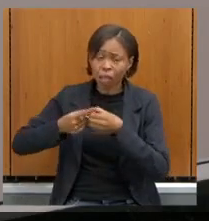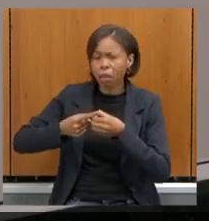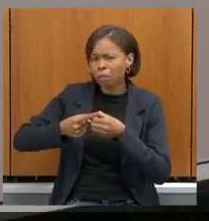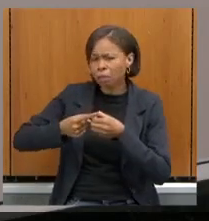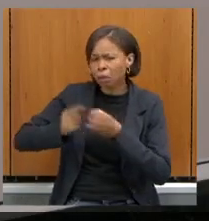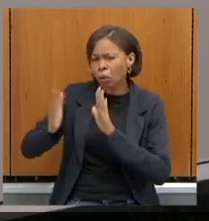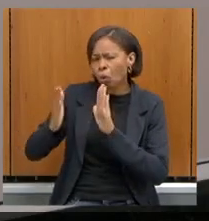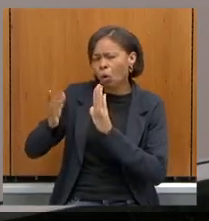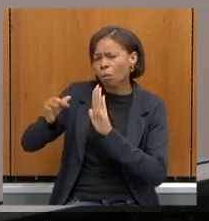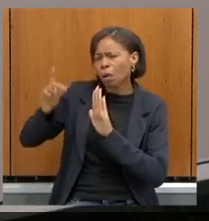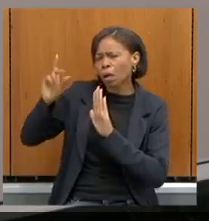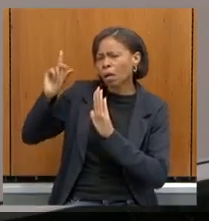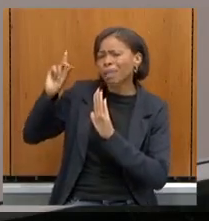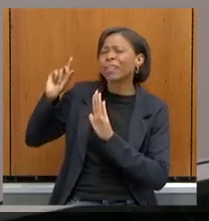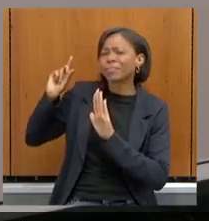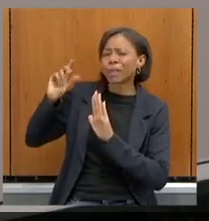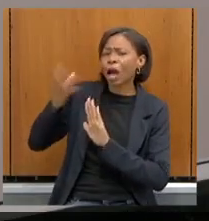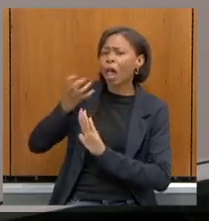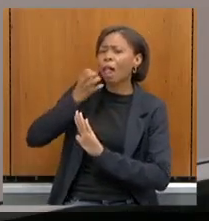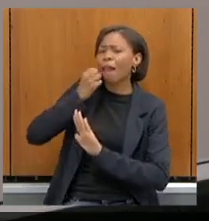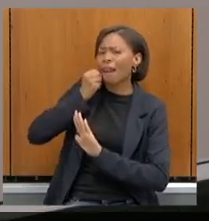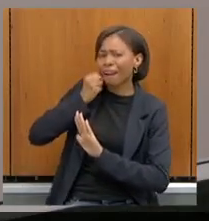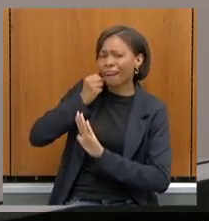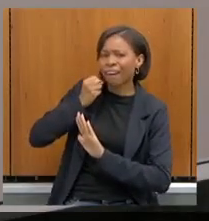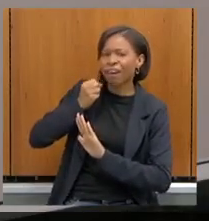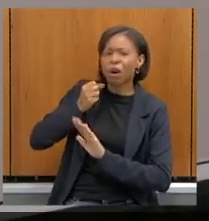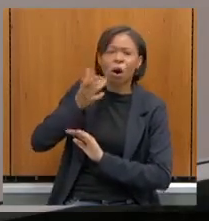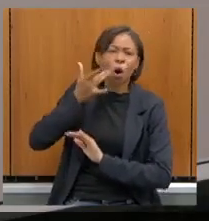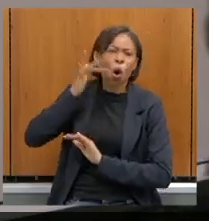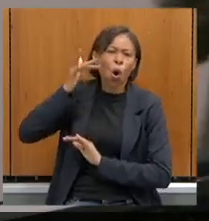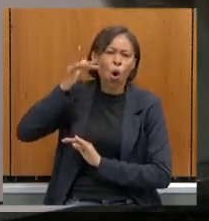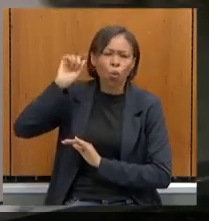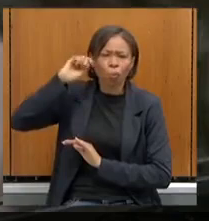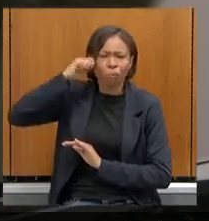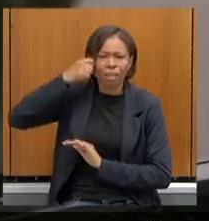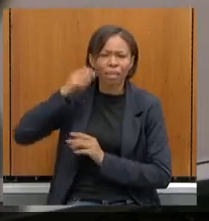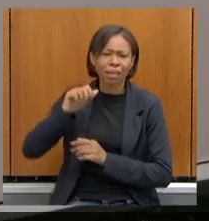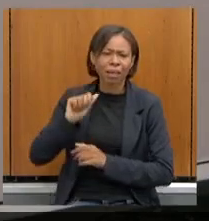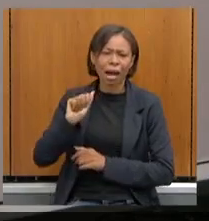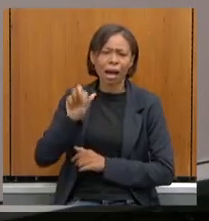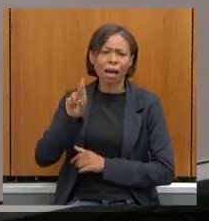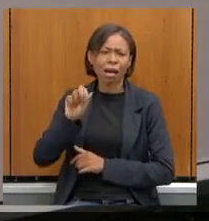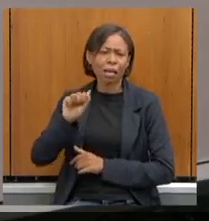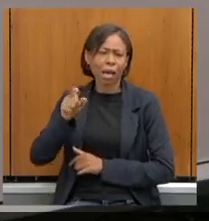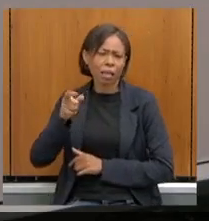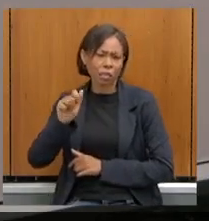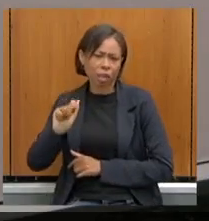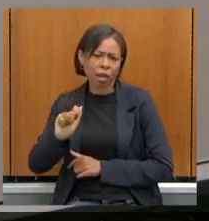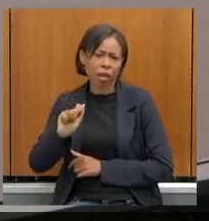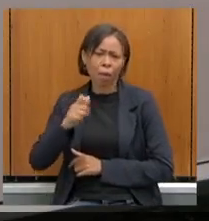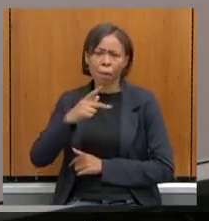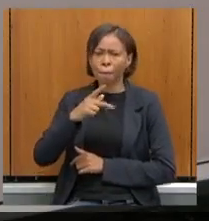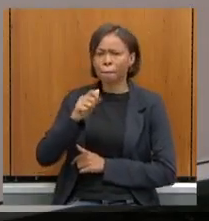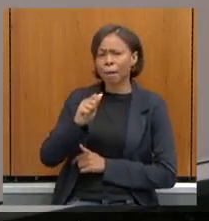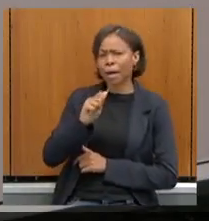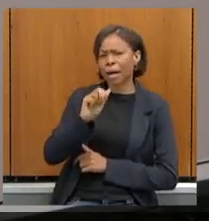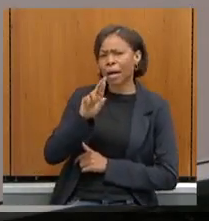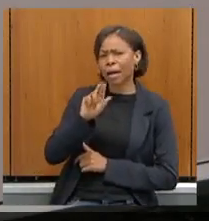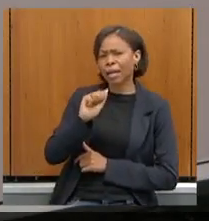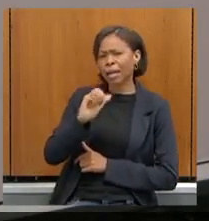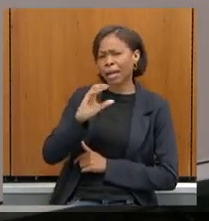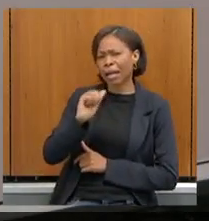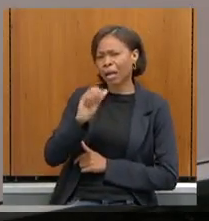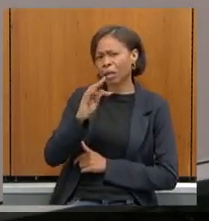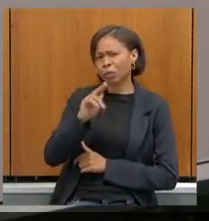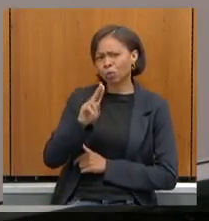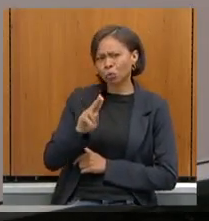isso, eu estou falando de Ouro Preto, estou falando de Araxá, estou falando de Paracatu, Diamantina, Ouro Preto, que recebe